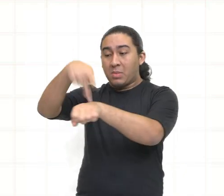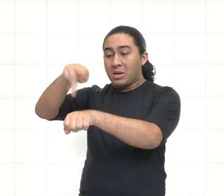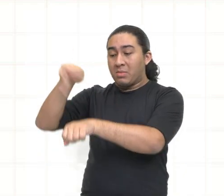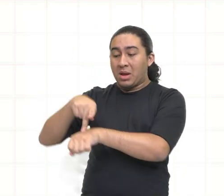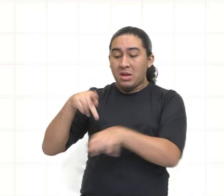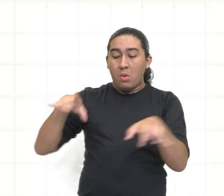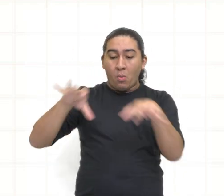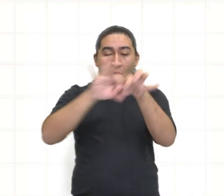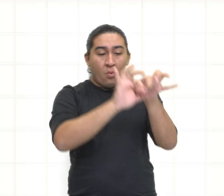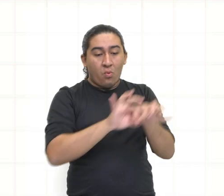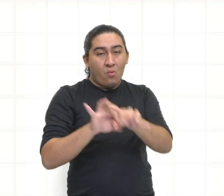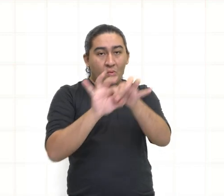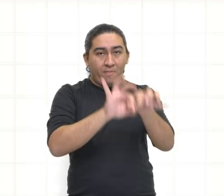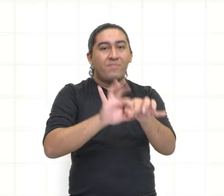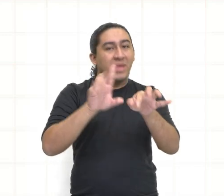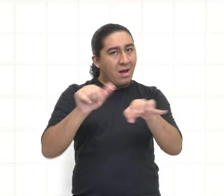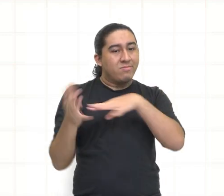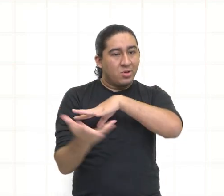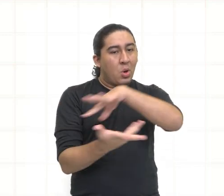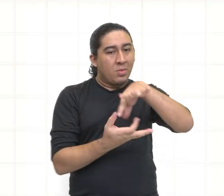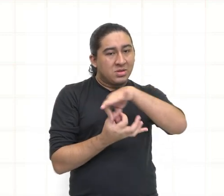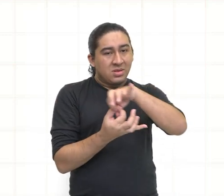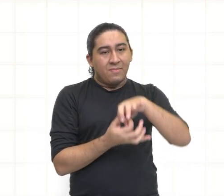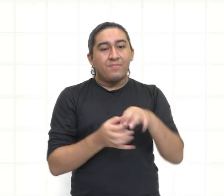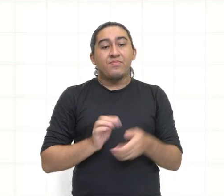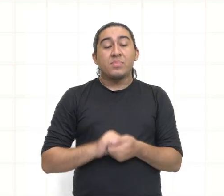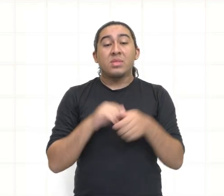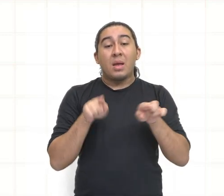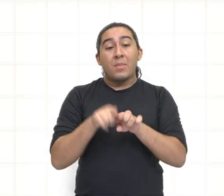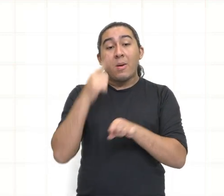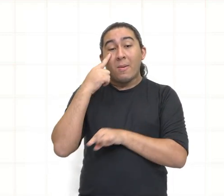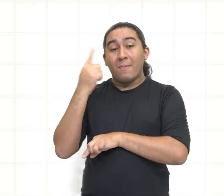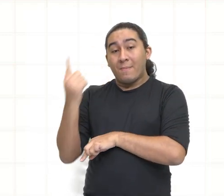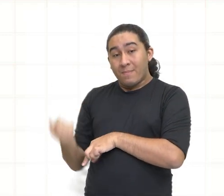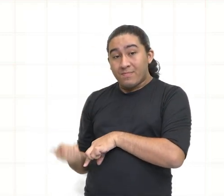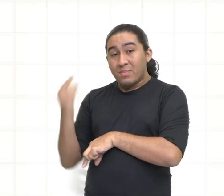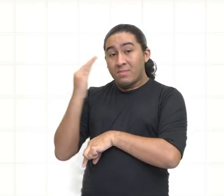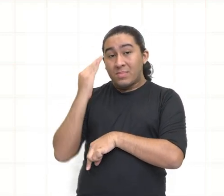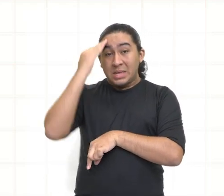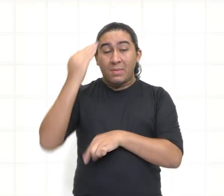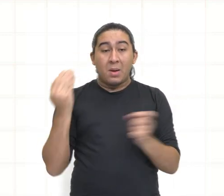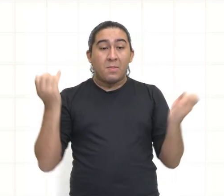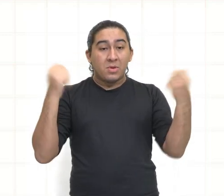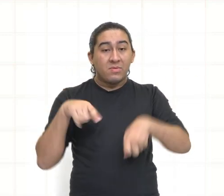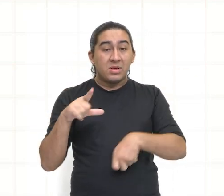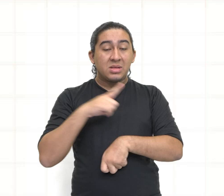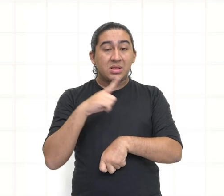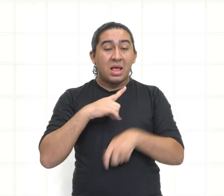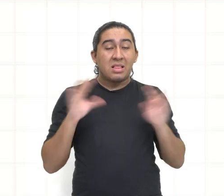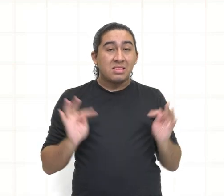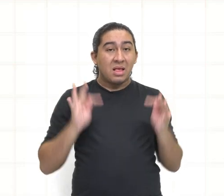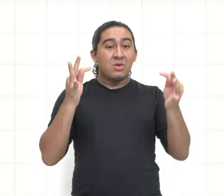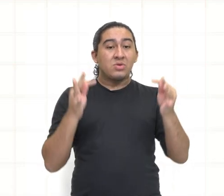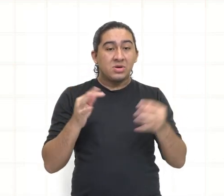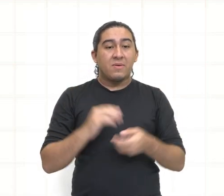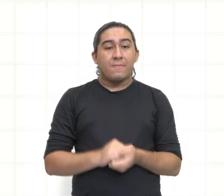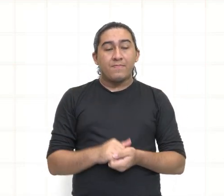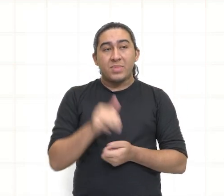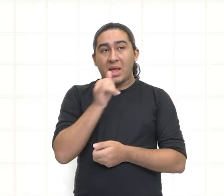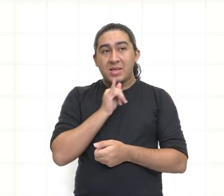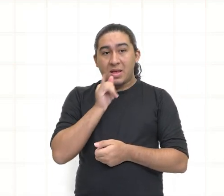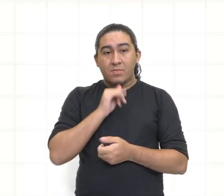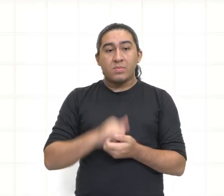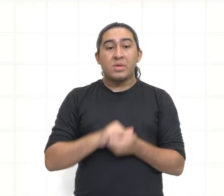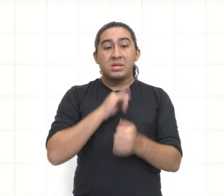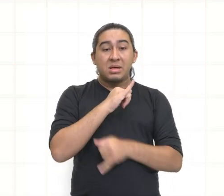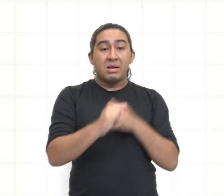globalização. Abaixo estão alguns dos principais tipos de inovações em tecnologia de comunicação, como, por